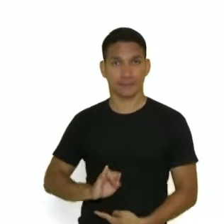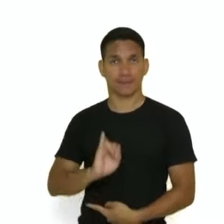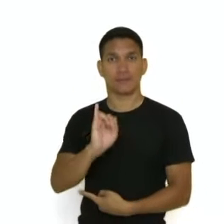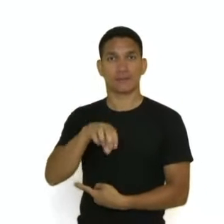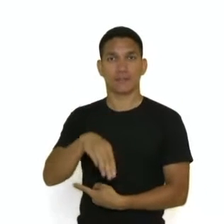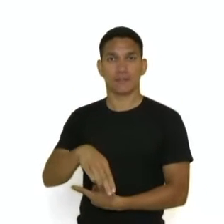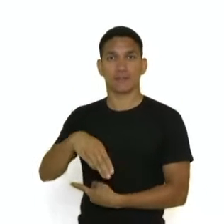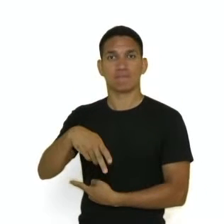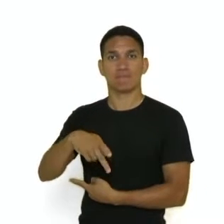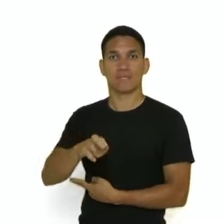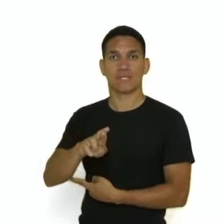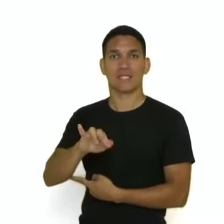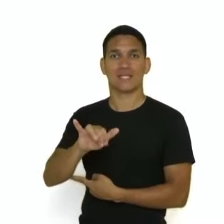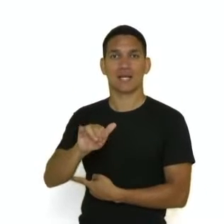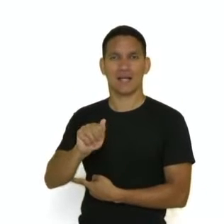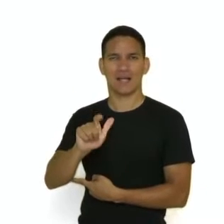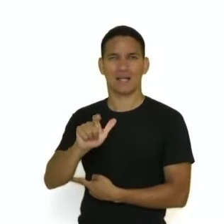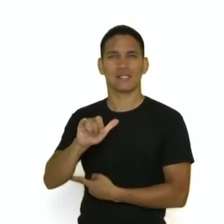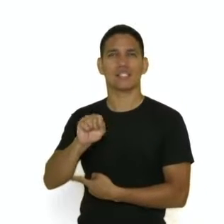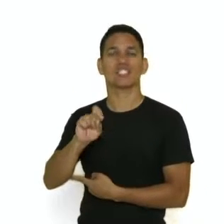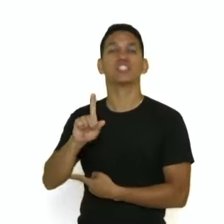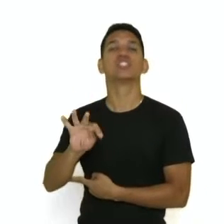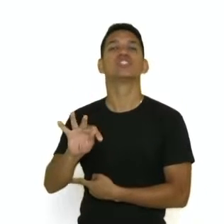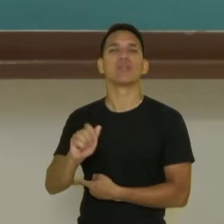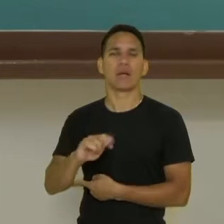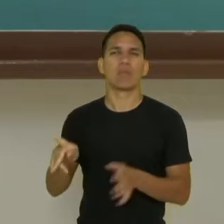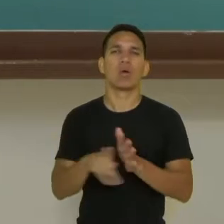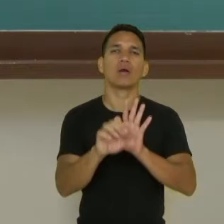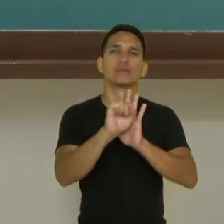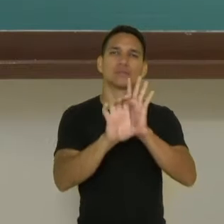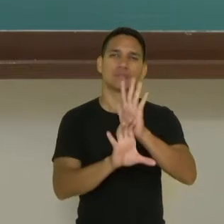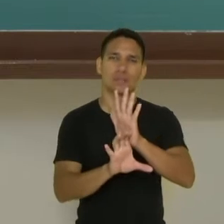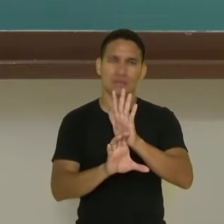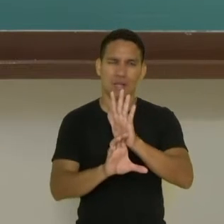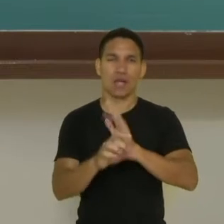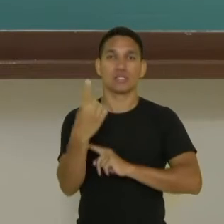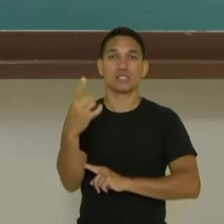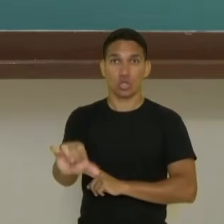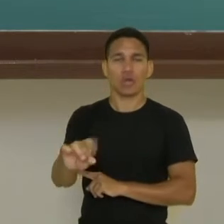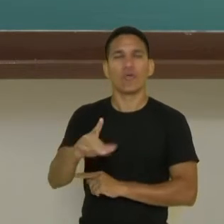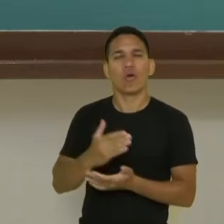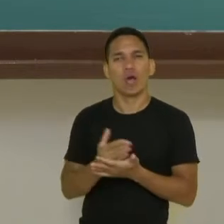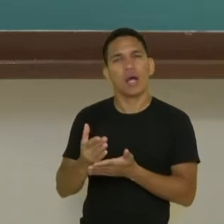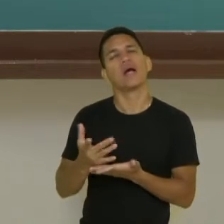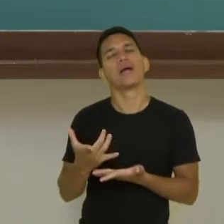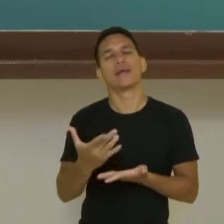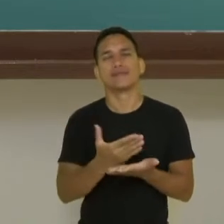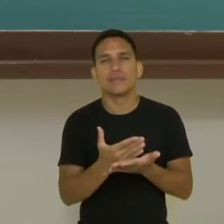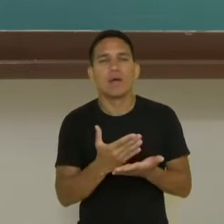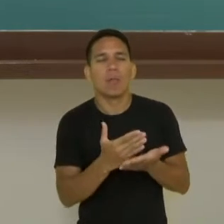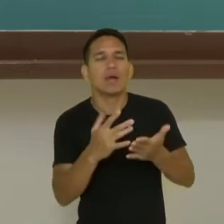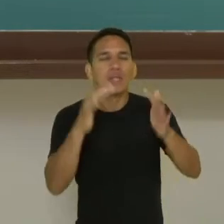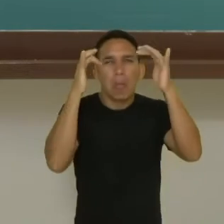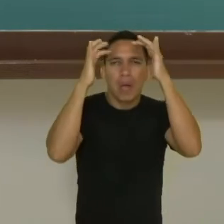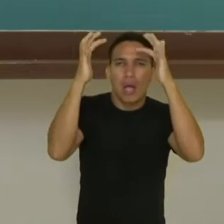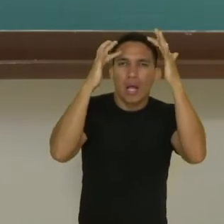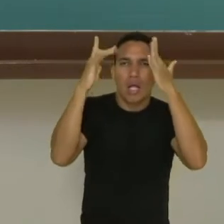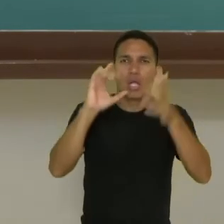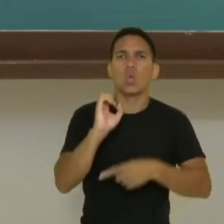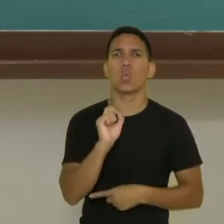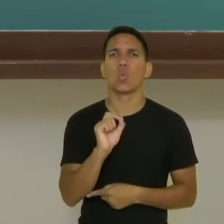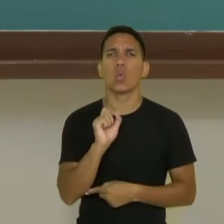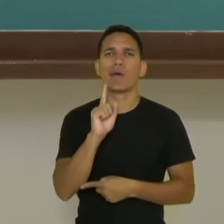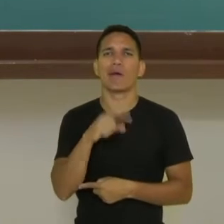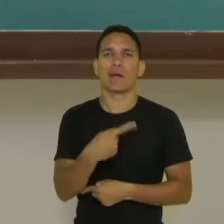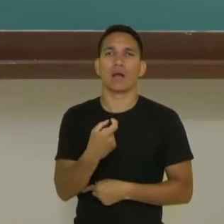século XIX. Veja bem, então do século XVI até o século XIX, até começar ali o pensamento de Boas,